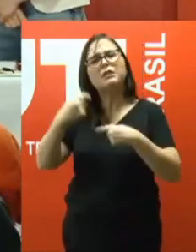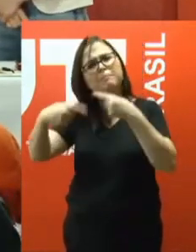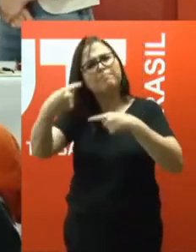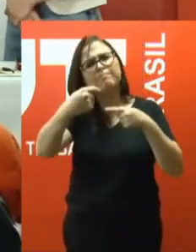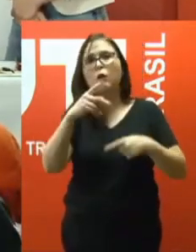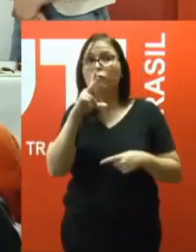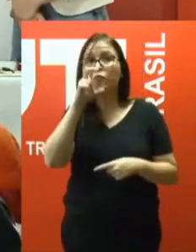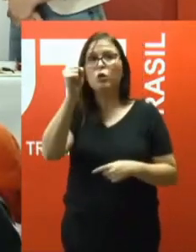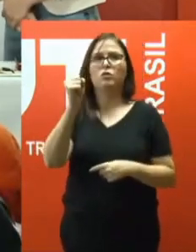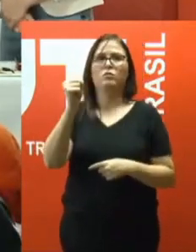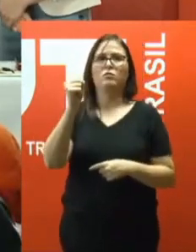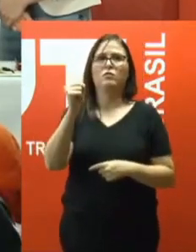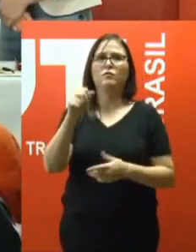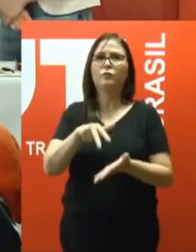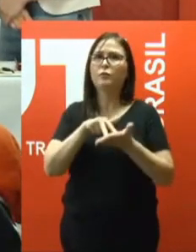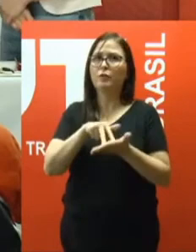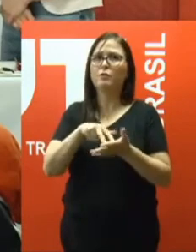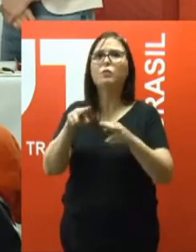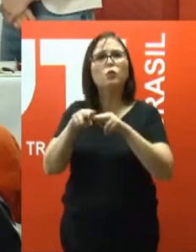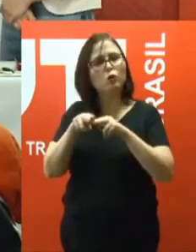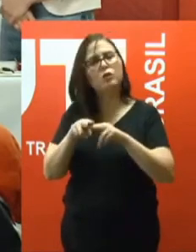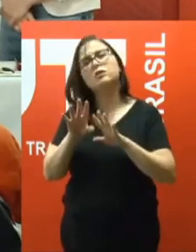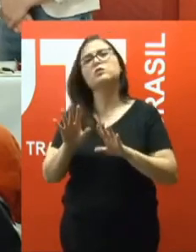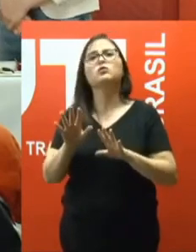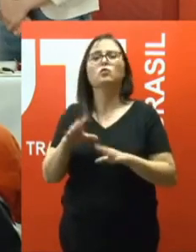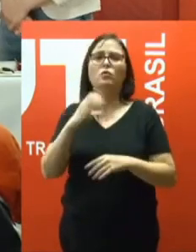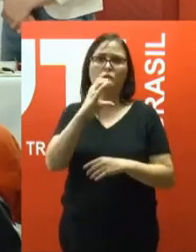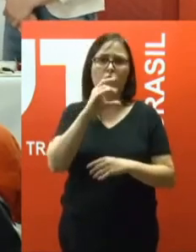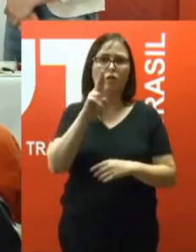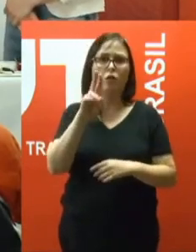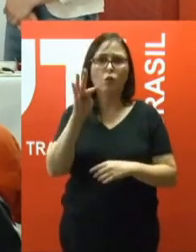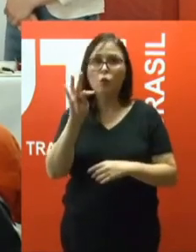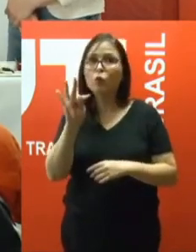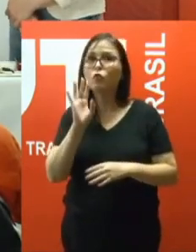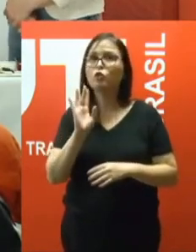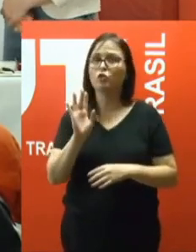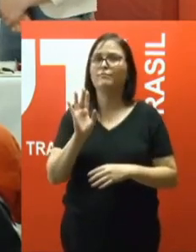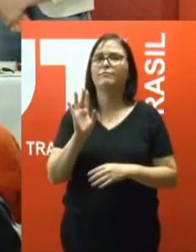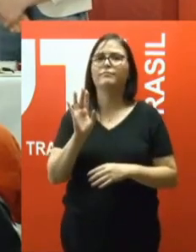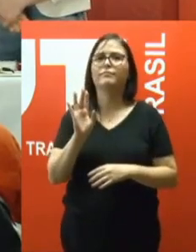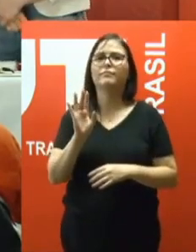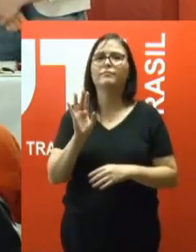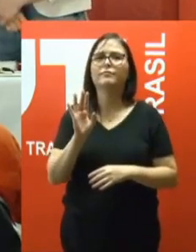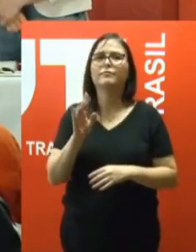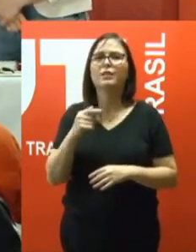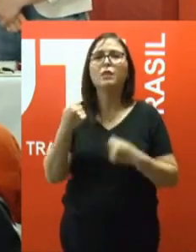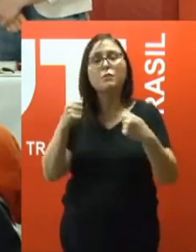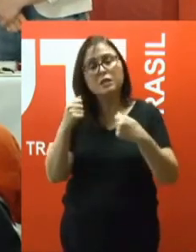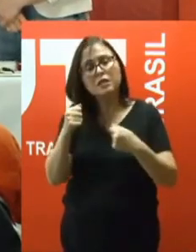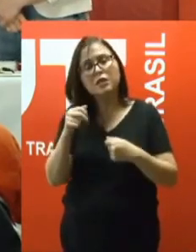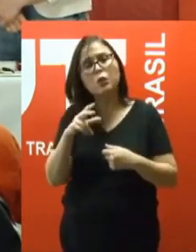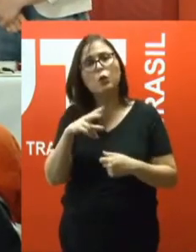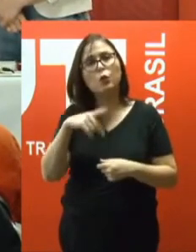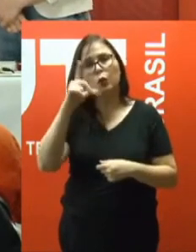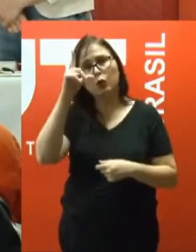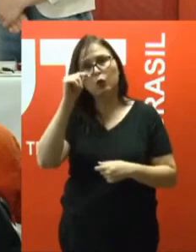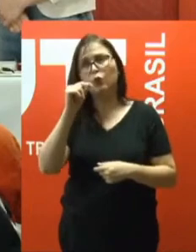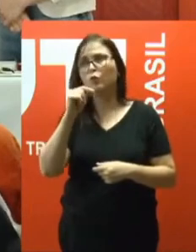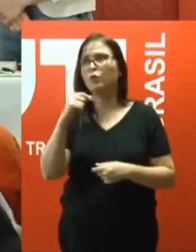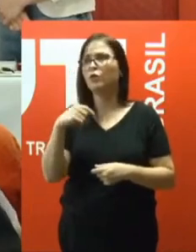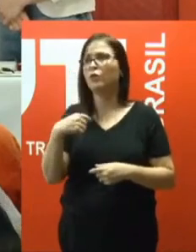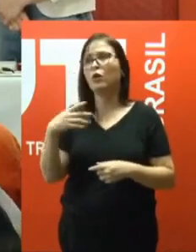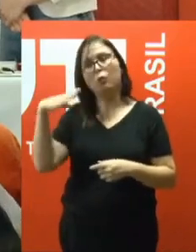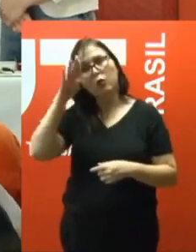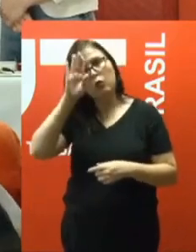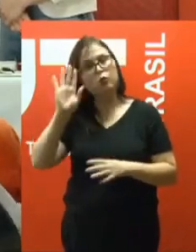força. Por isso, Serginho, que a CUT no salve dessa enrascada que o